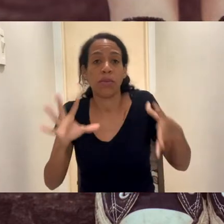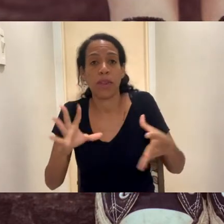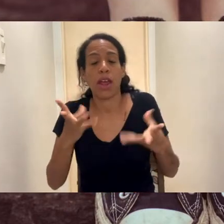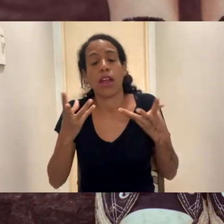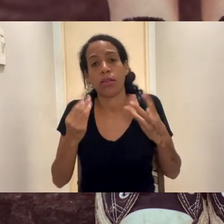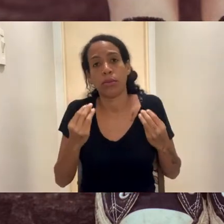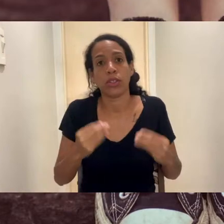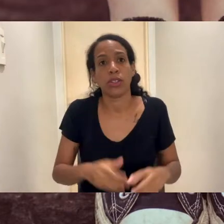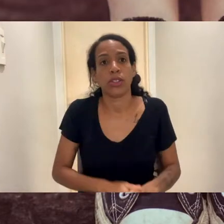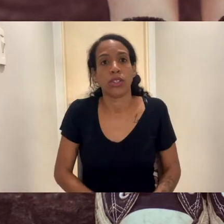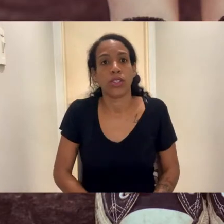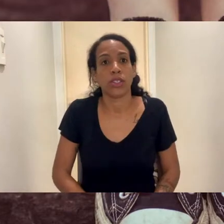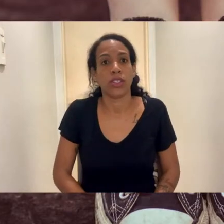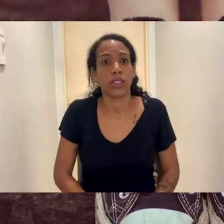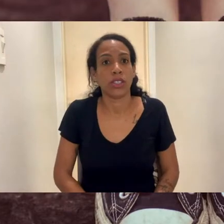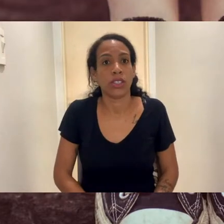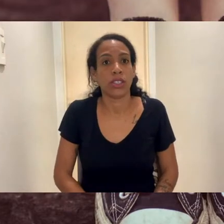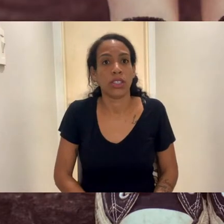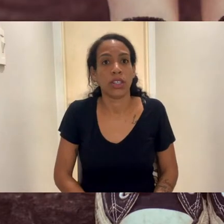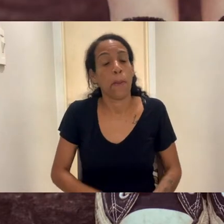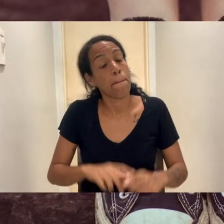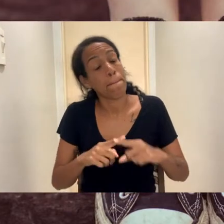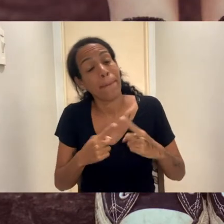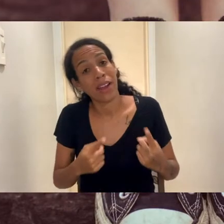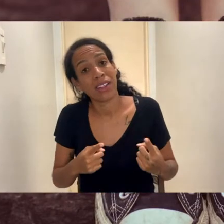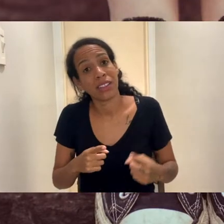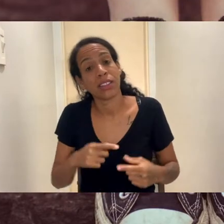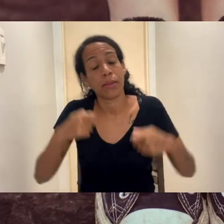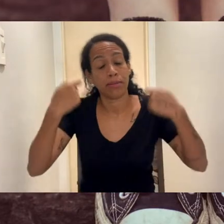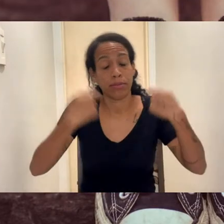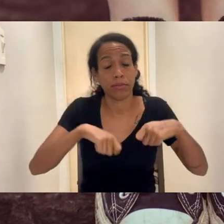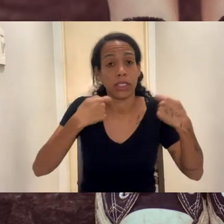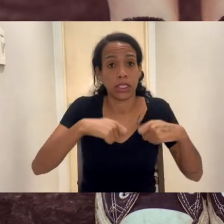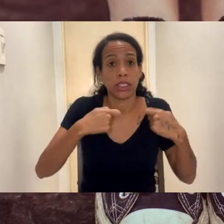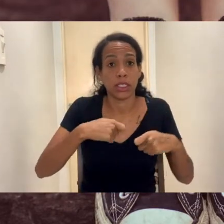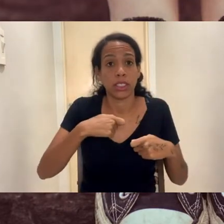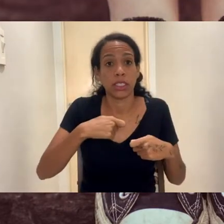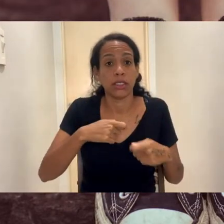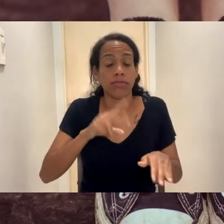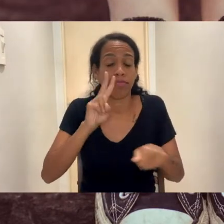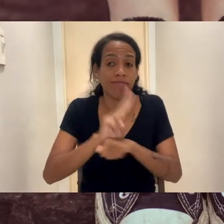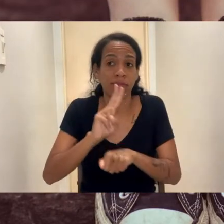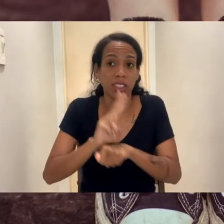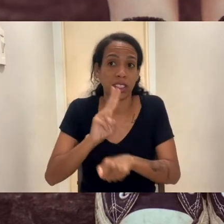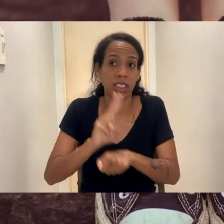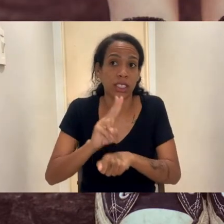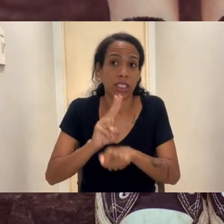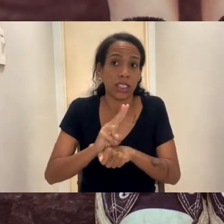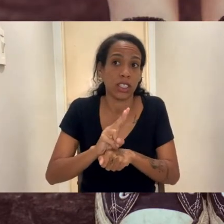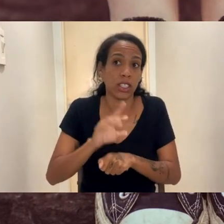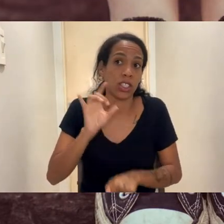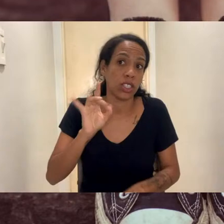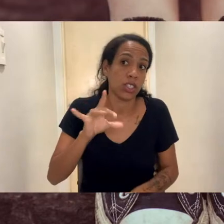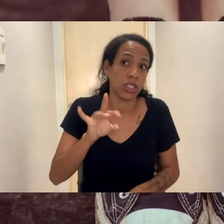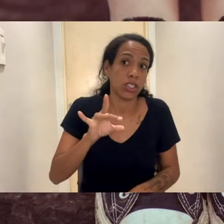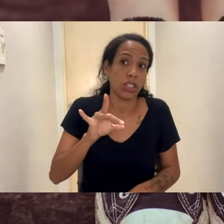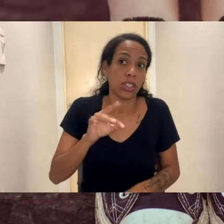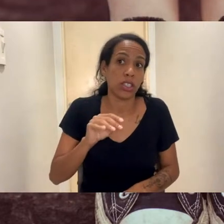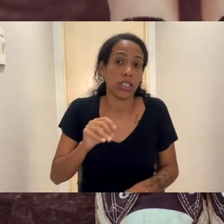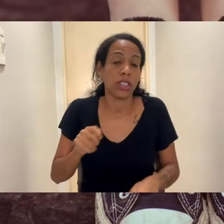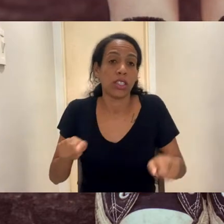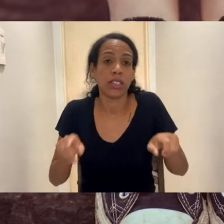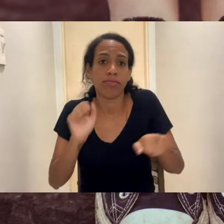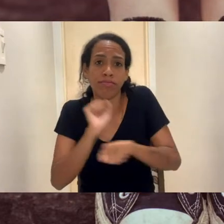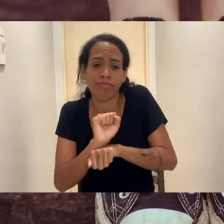né, mas que precisa se manter, né, só com essa privação e não